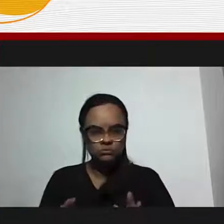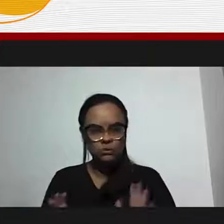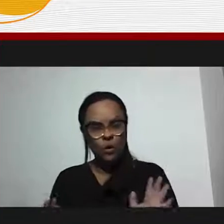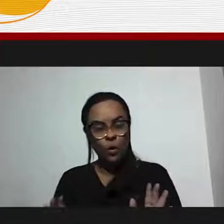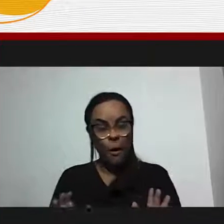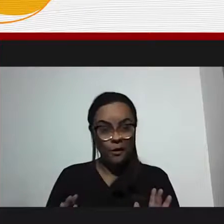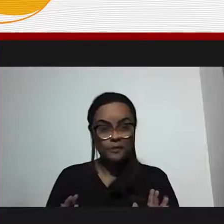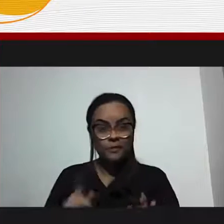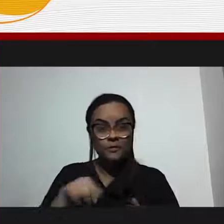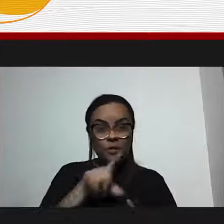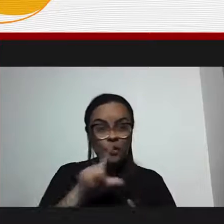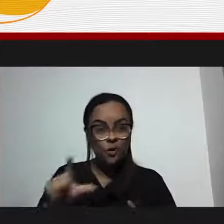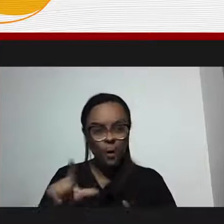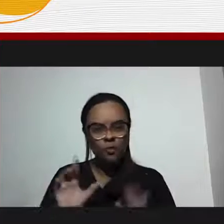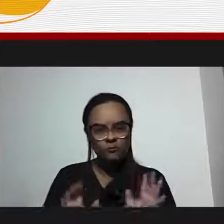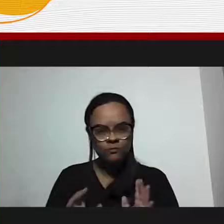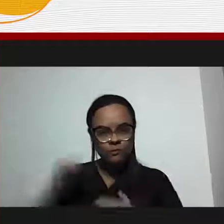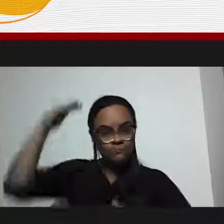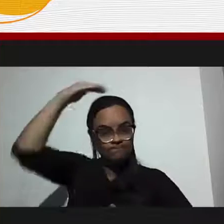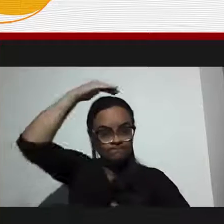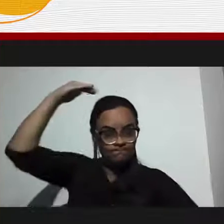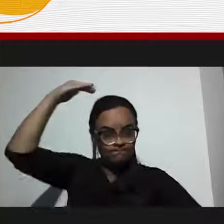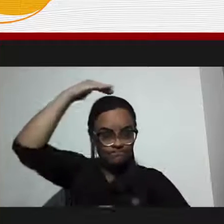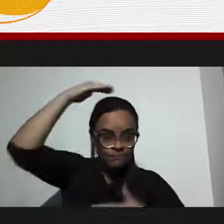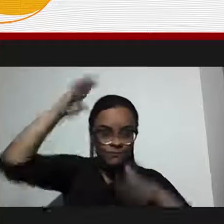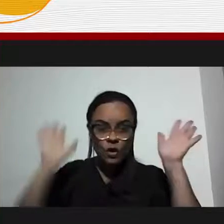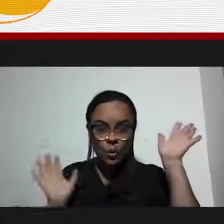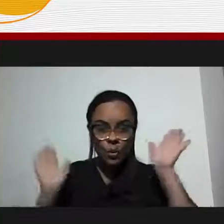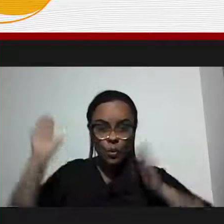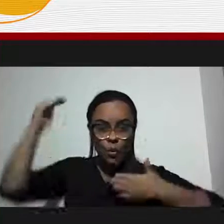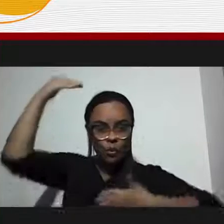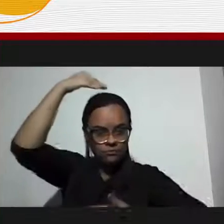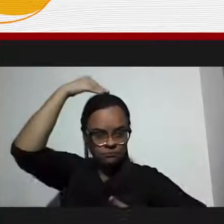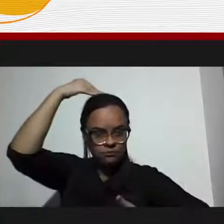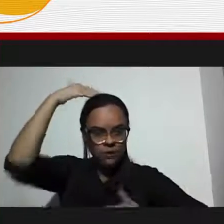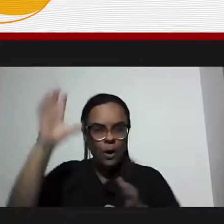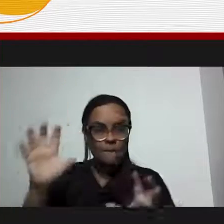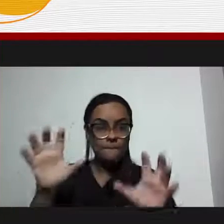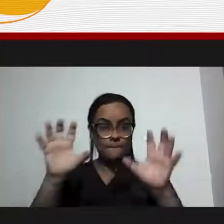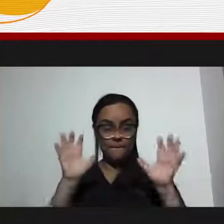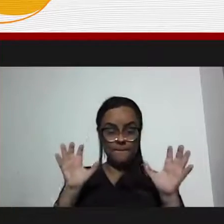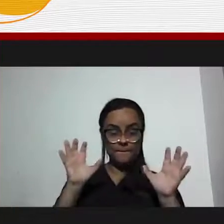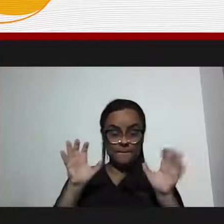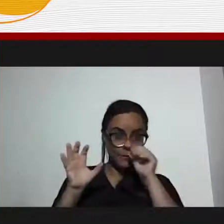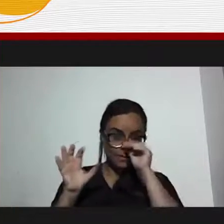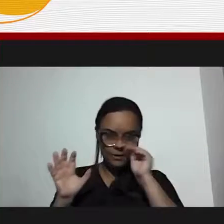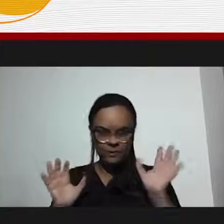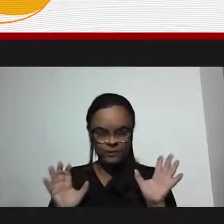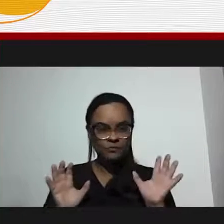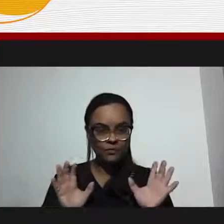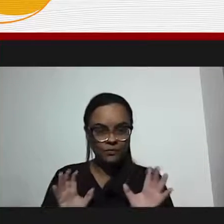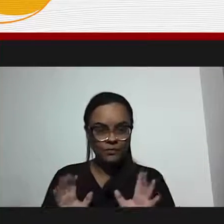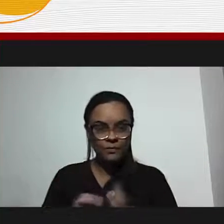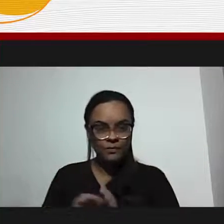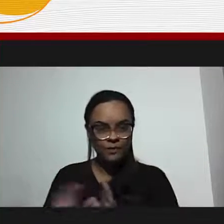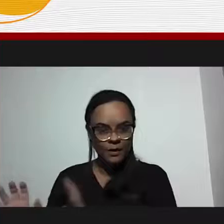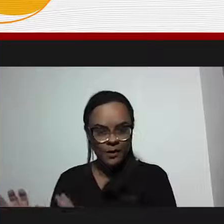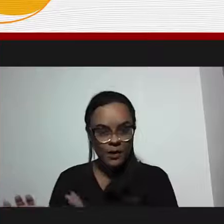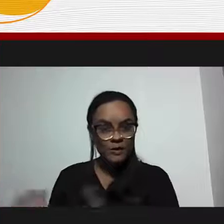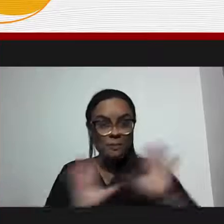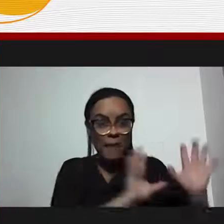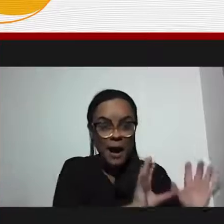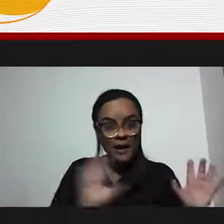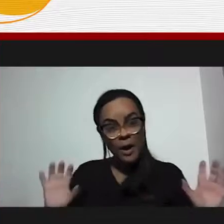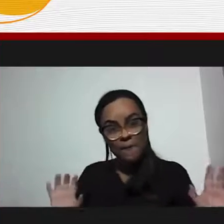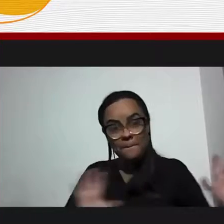no gol, e aí eu ficava embaixo das traves. E quando a bola vinha, eu jogava a muleta para um lado e pulava para o